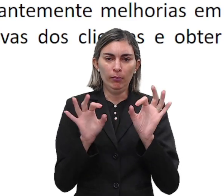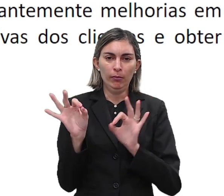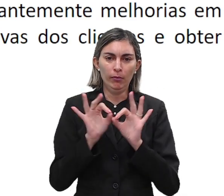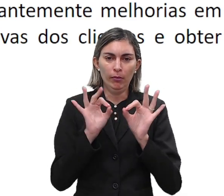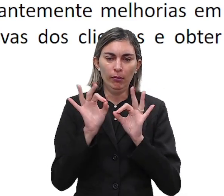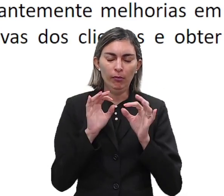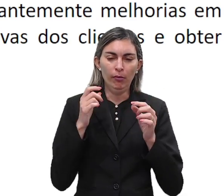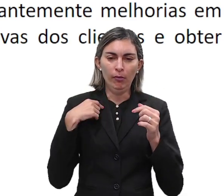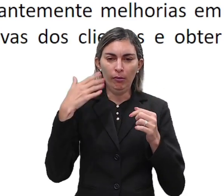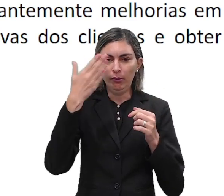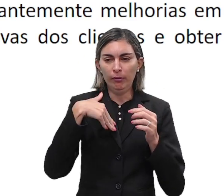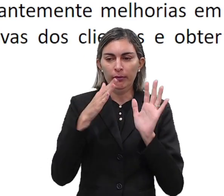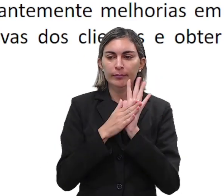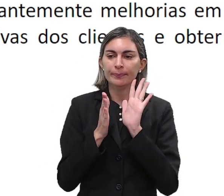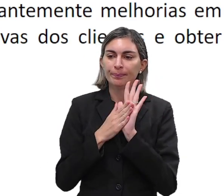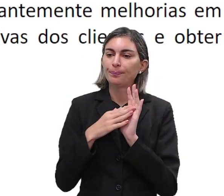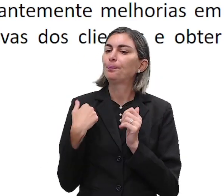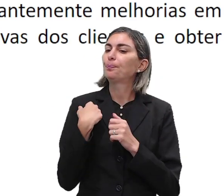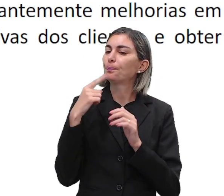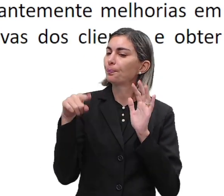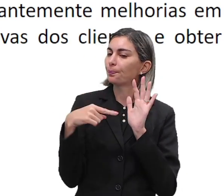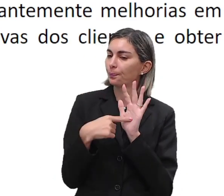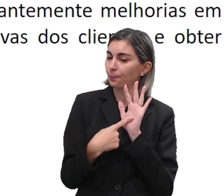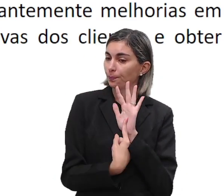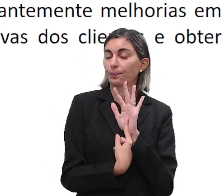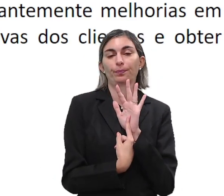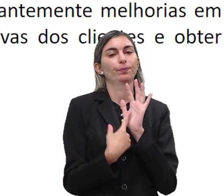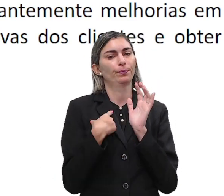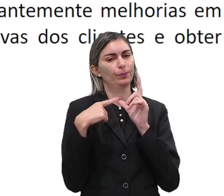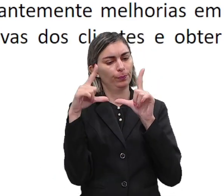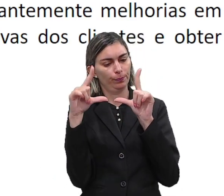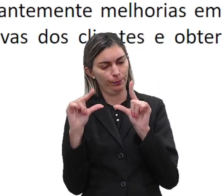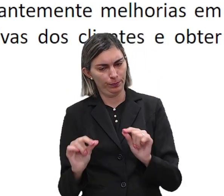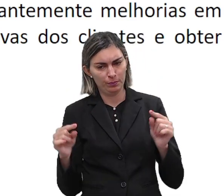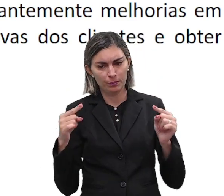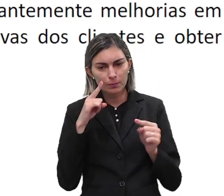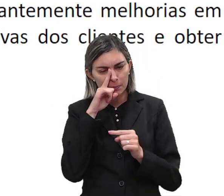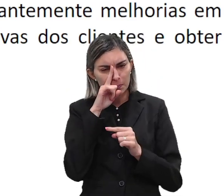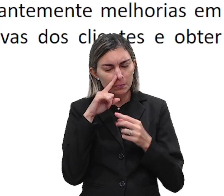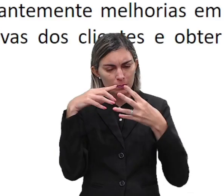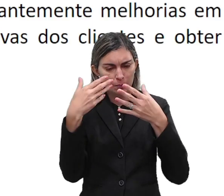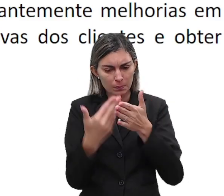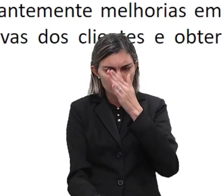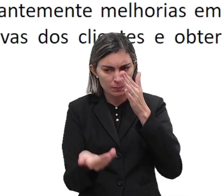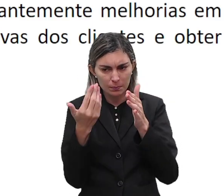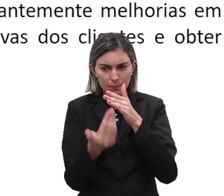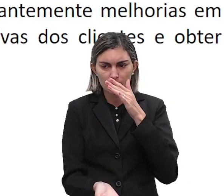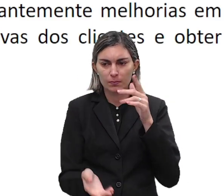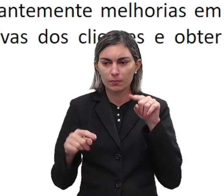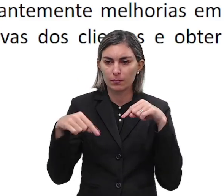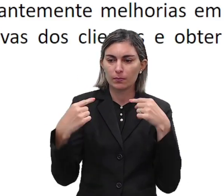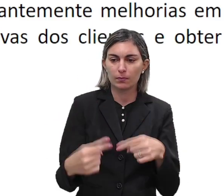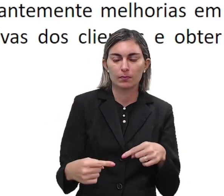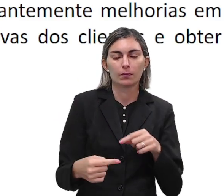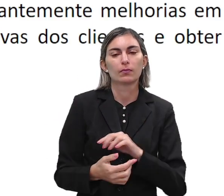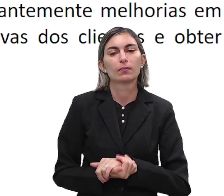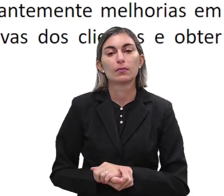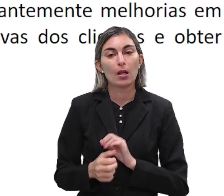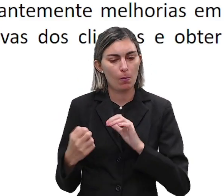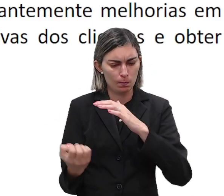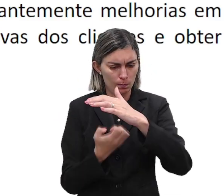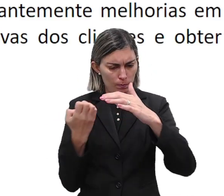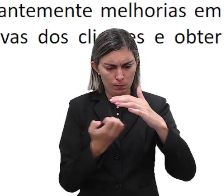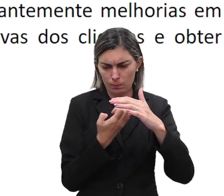organização em cumprir suas metas e objetivos, além de minimizar o risco de perda de competitividade.